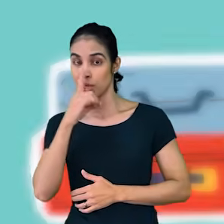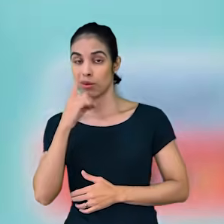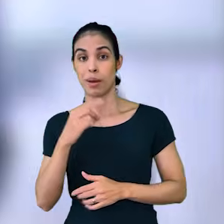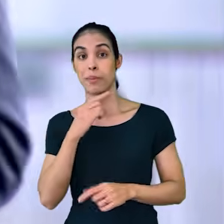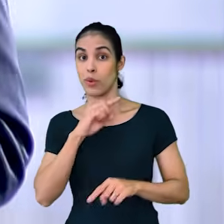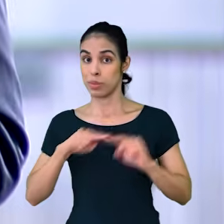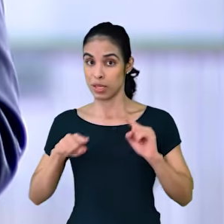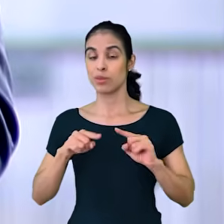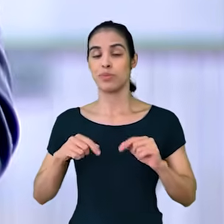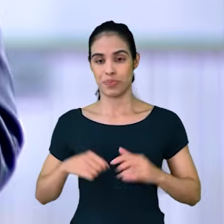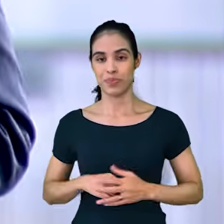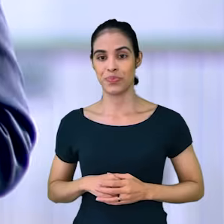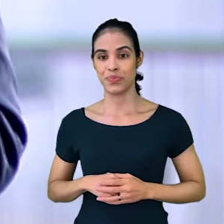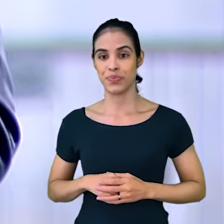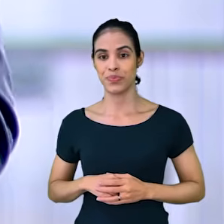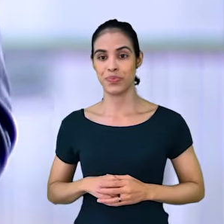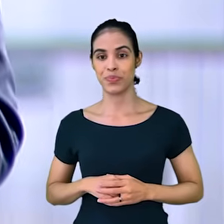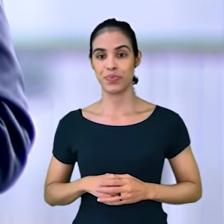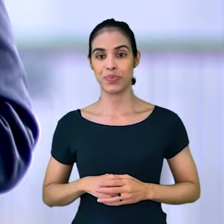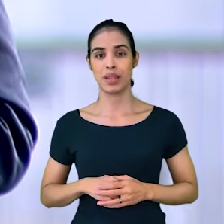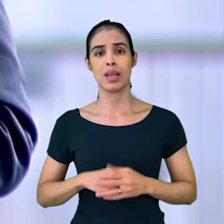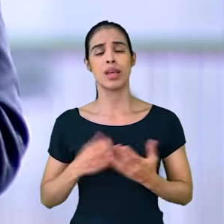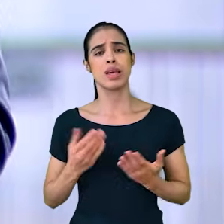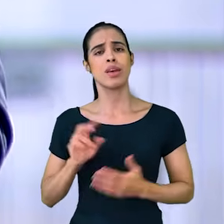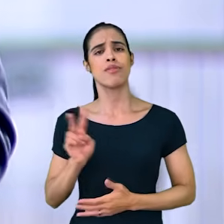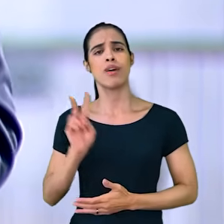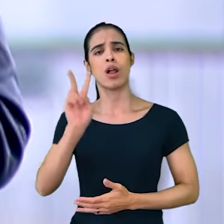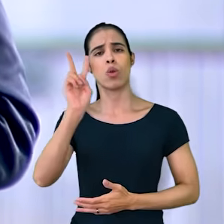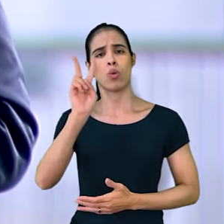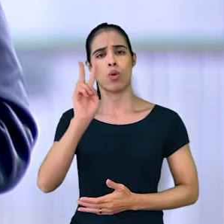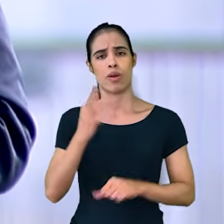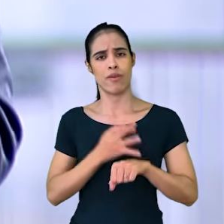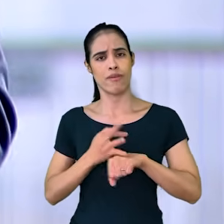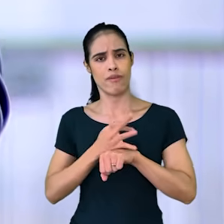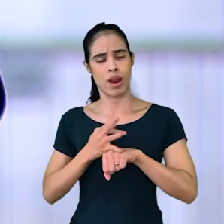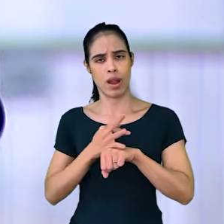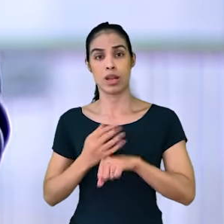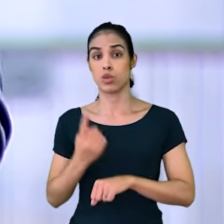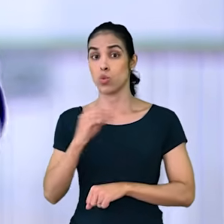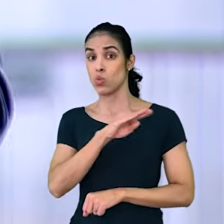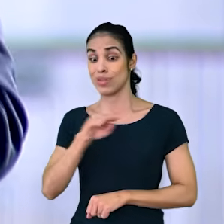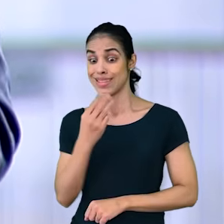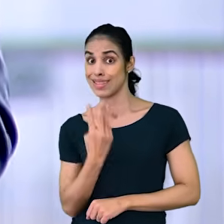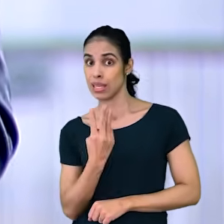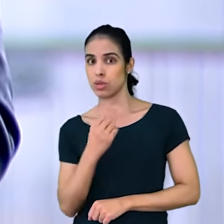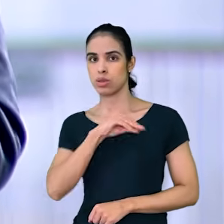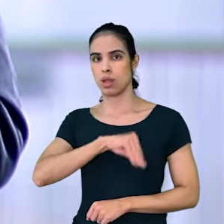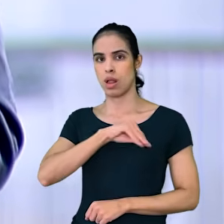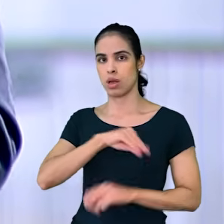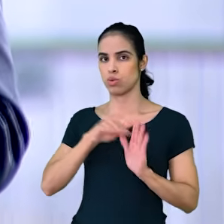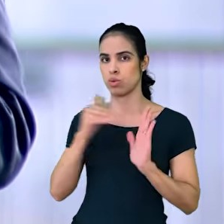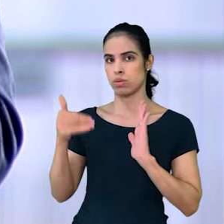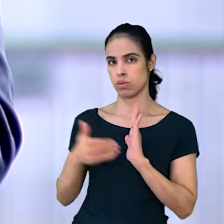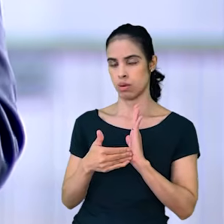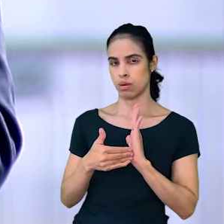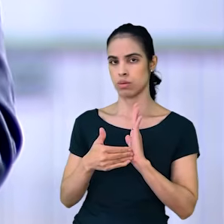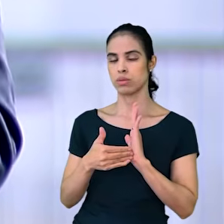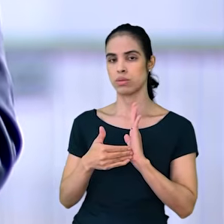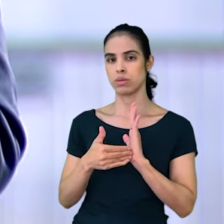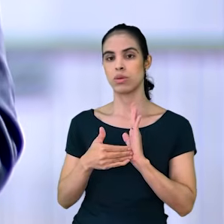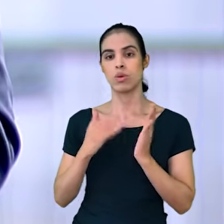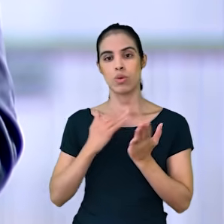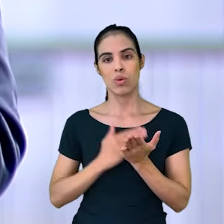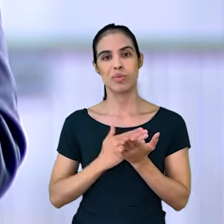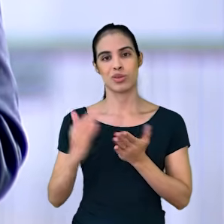remunerado. E o pagamento da remuneração das férias é 1/3 do salário bruto e começou a